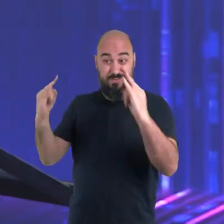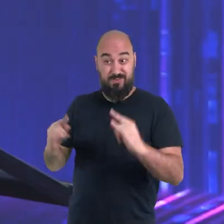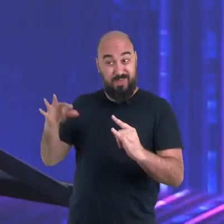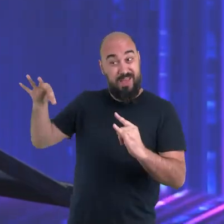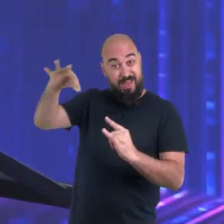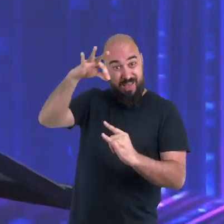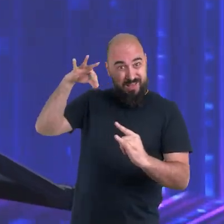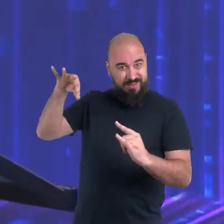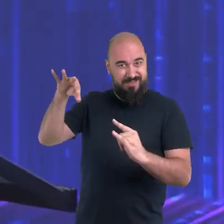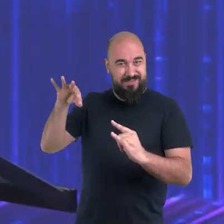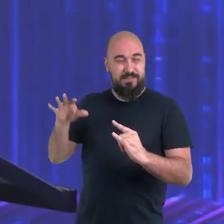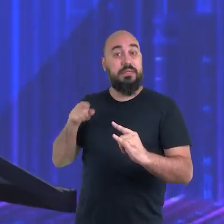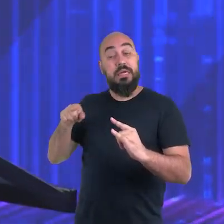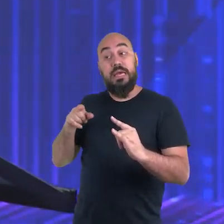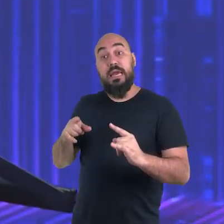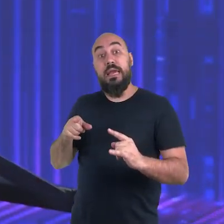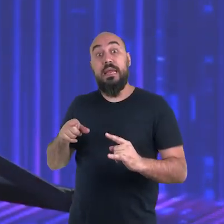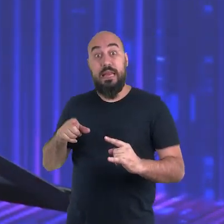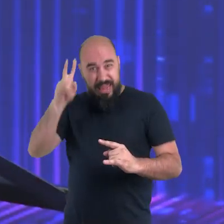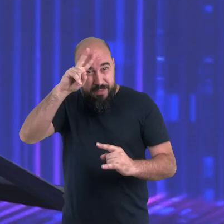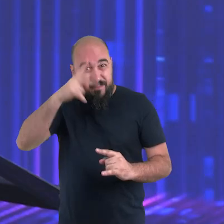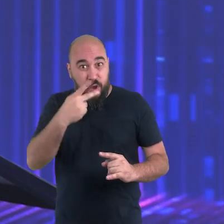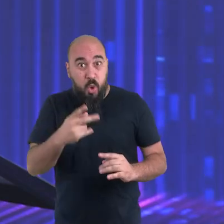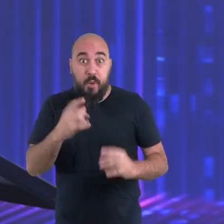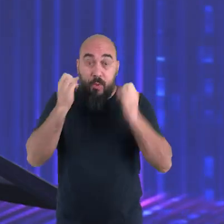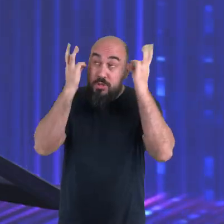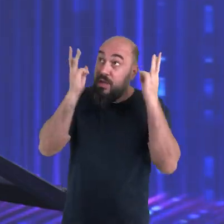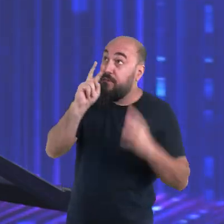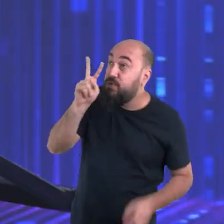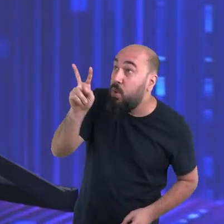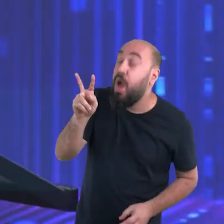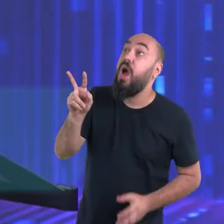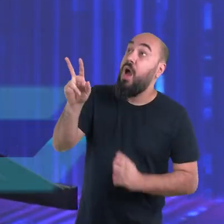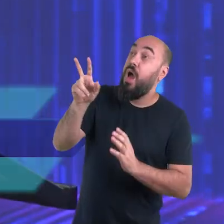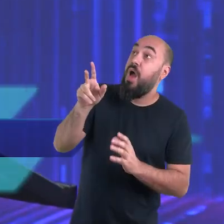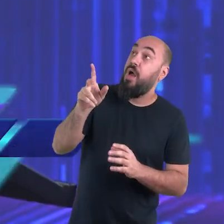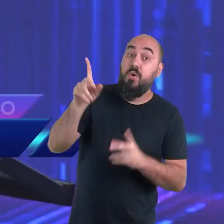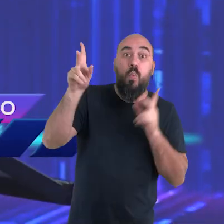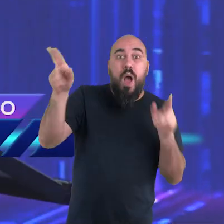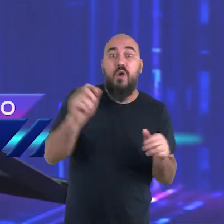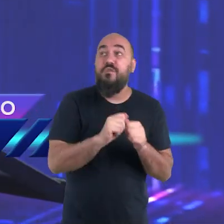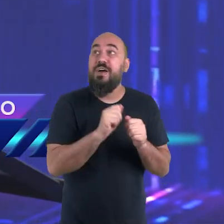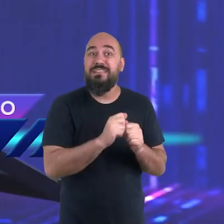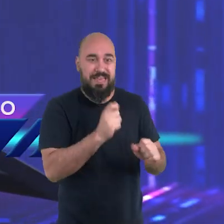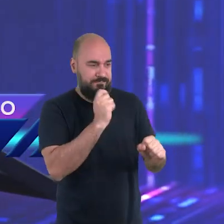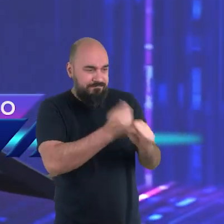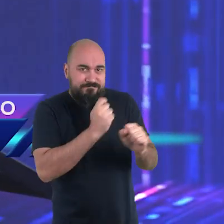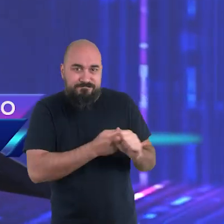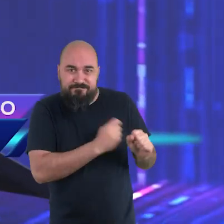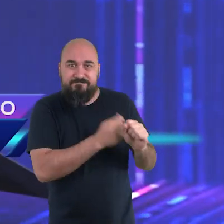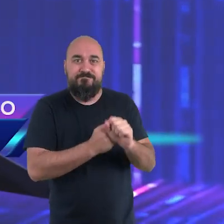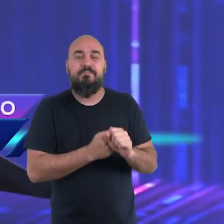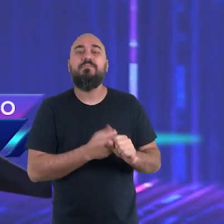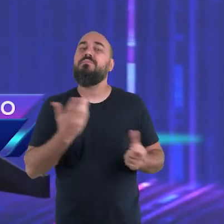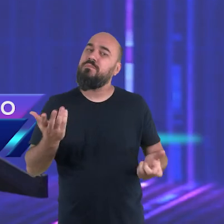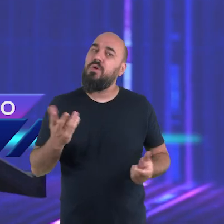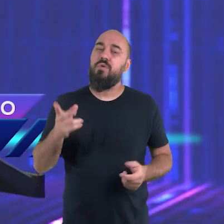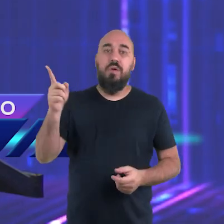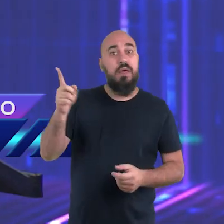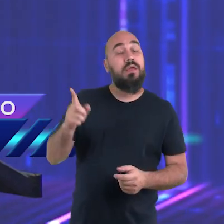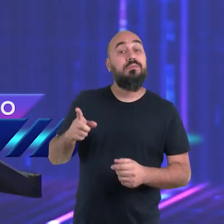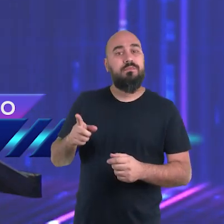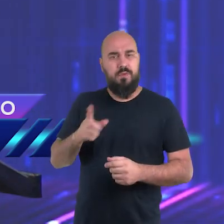foi usado como modelo para que Moisés construísse um santuário aqui na terra. Vamos a Hebreus 9, 23? Se você tem sua Bíblia aí,